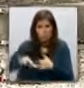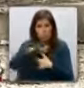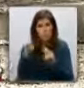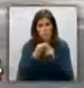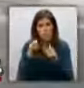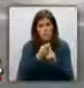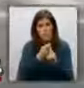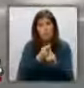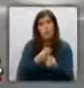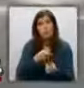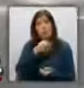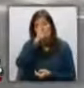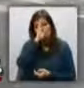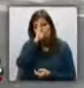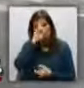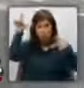de